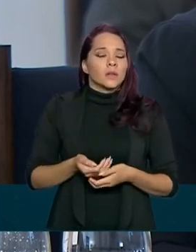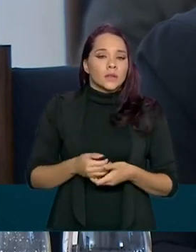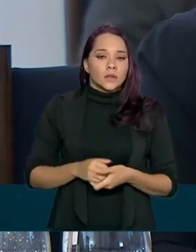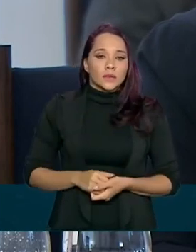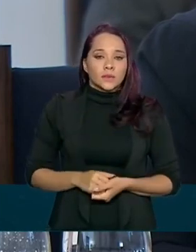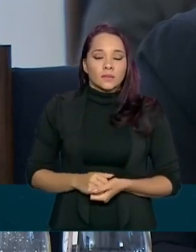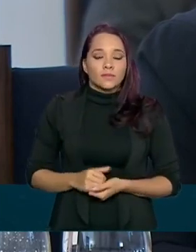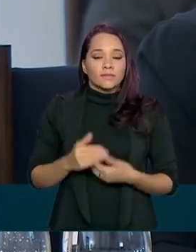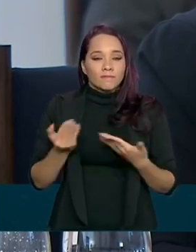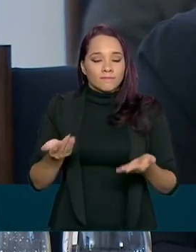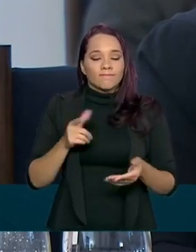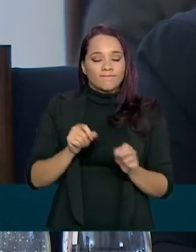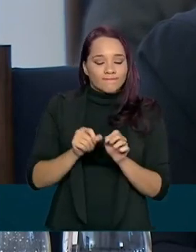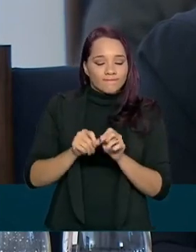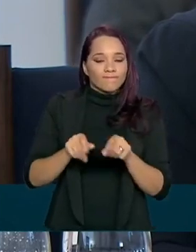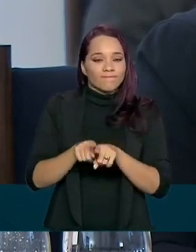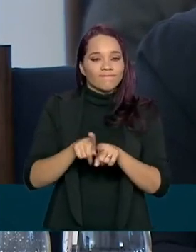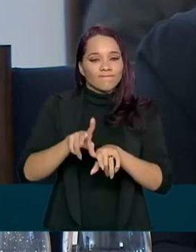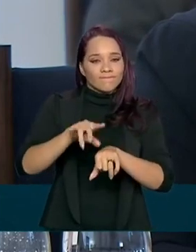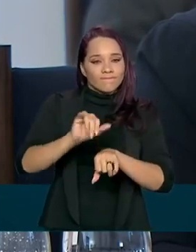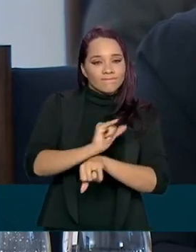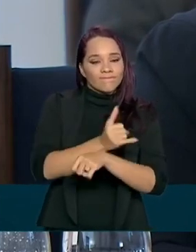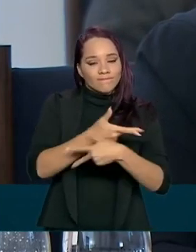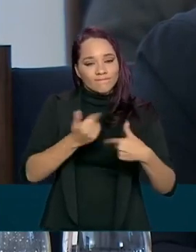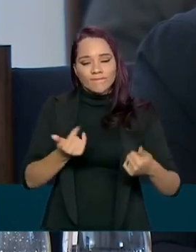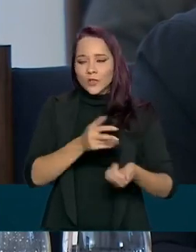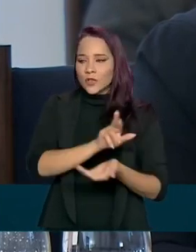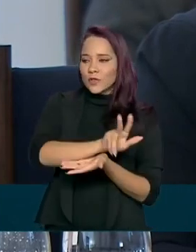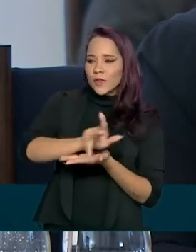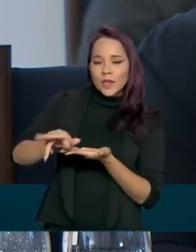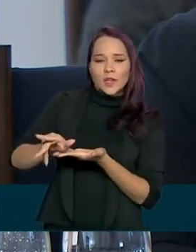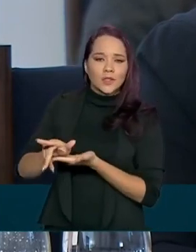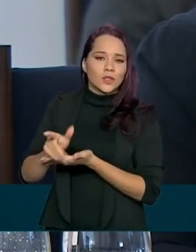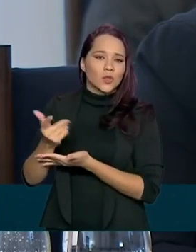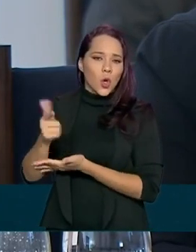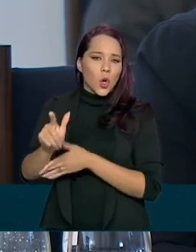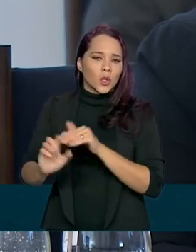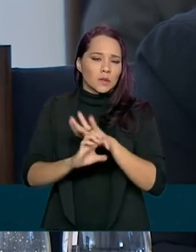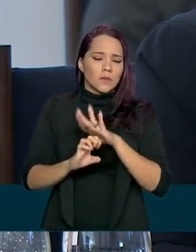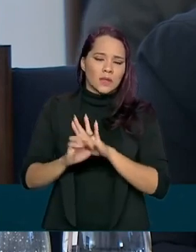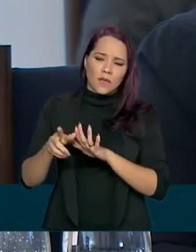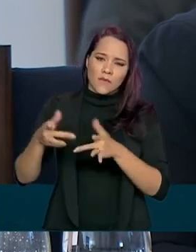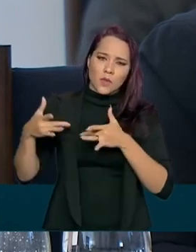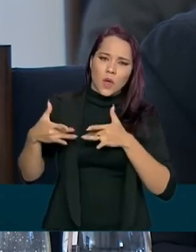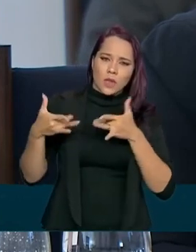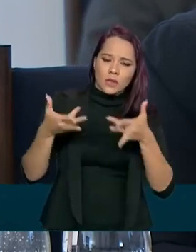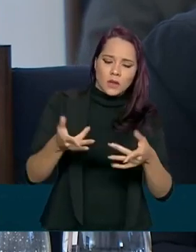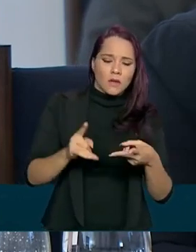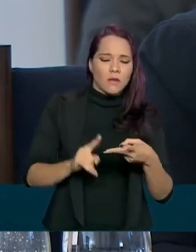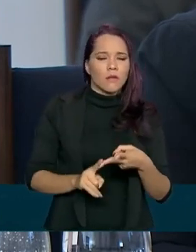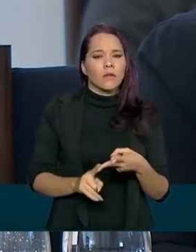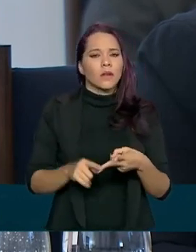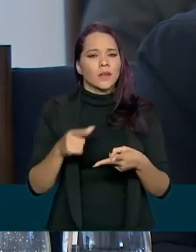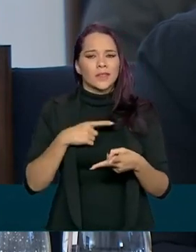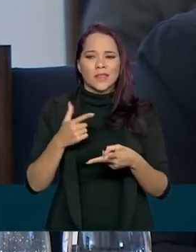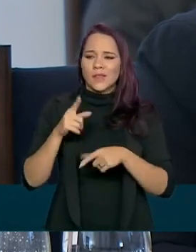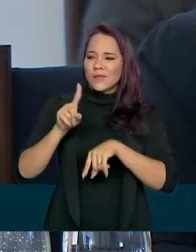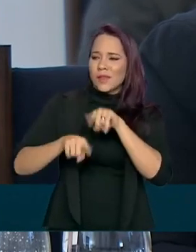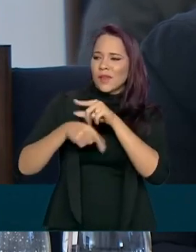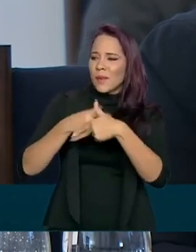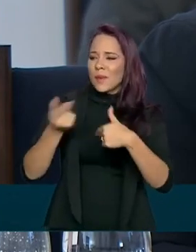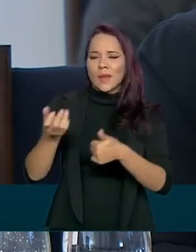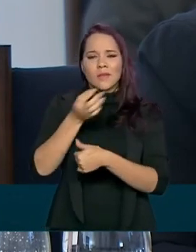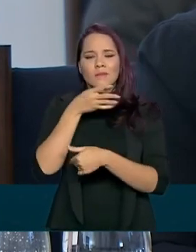nós conduzimos ações com vários parceiros e recebemos doações organizamos venda de